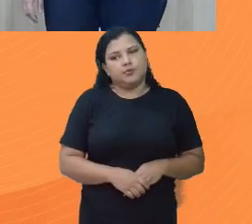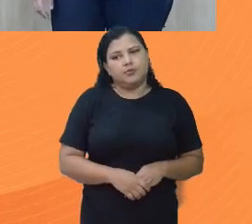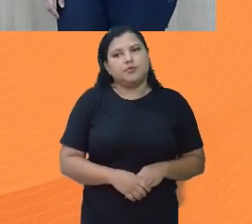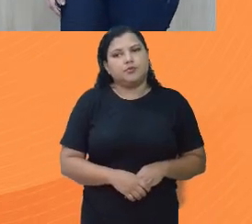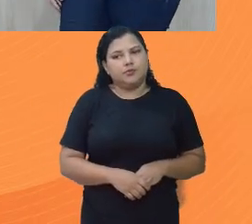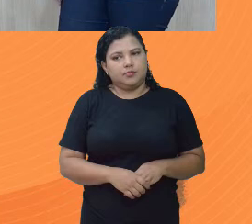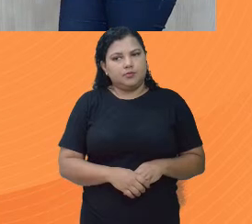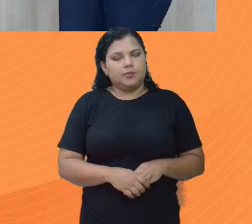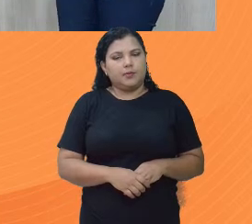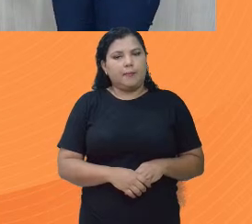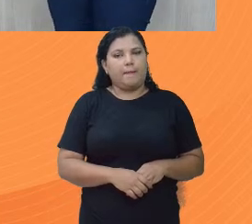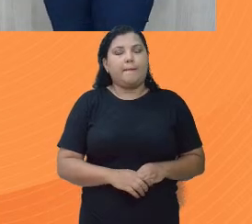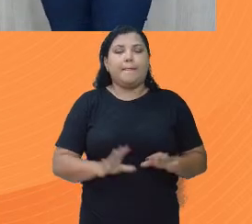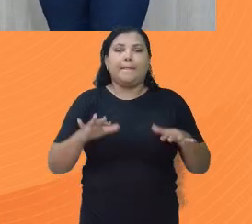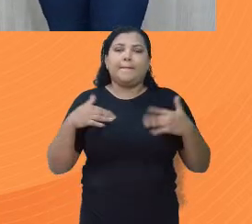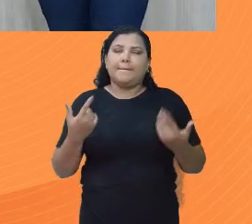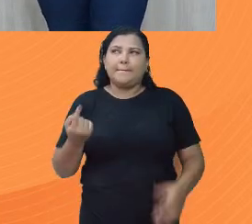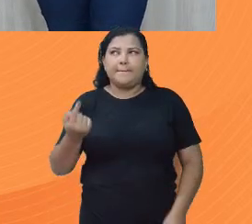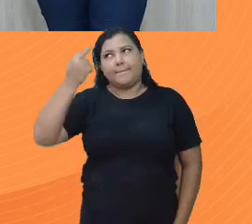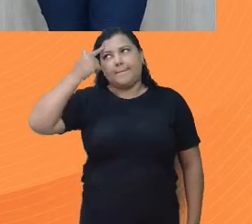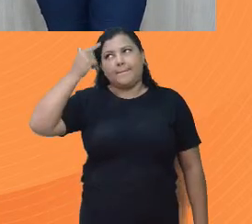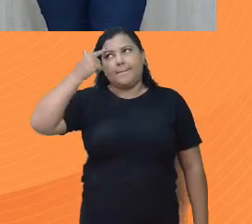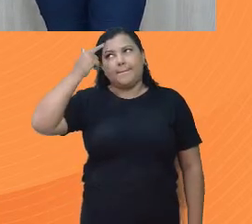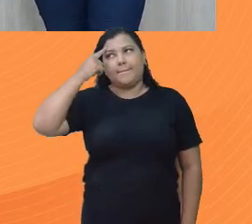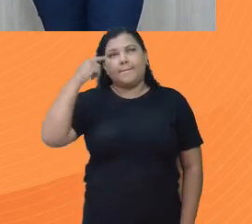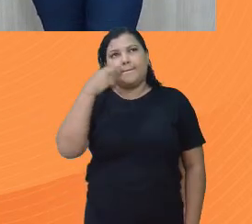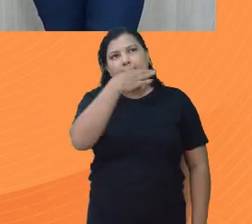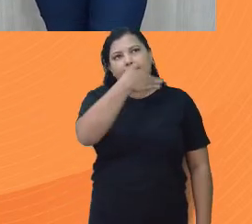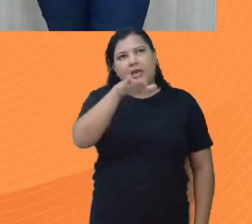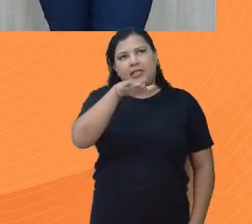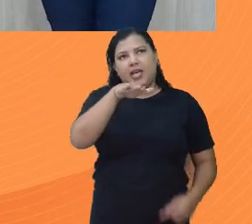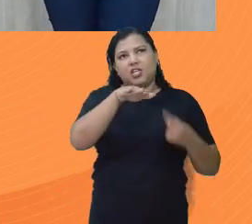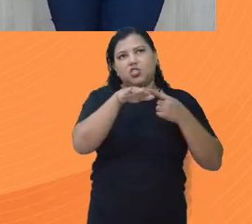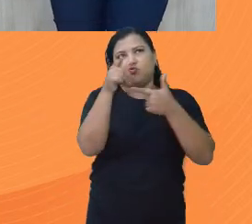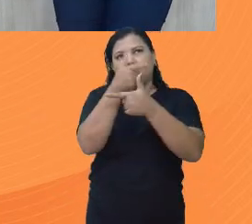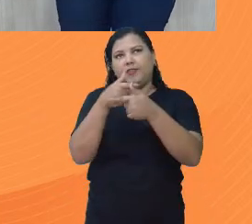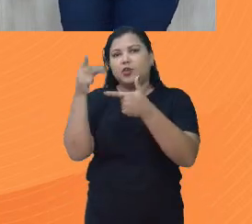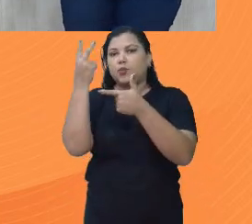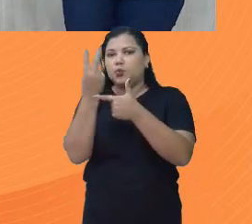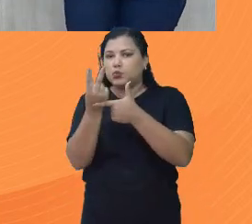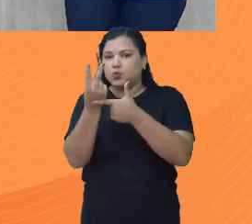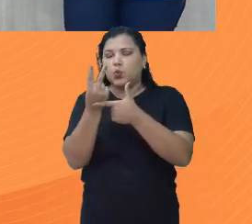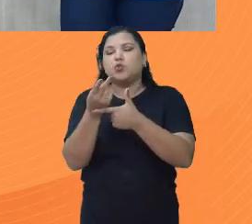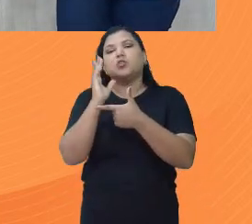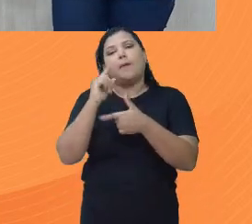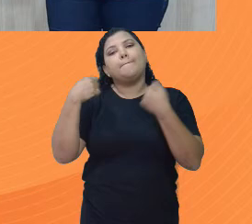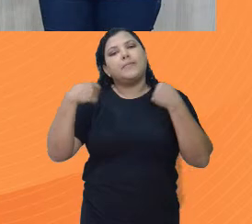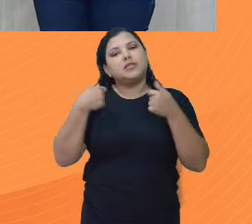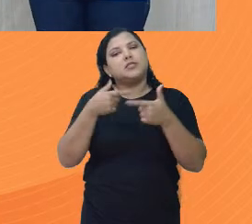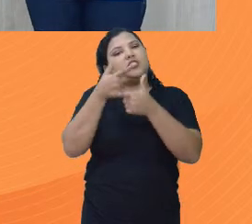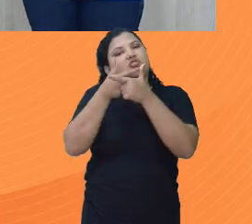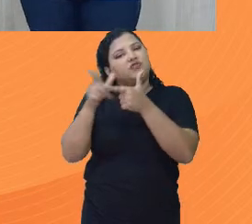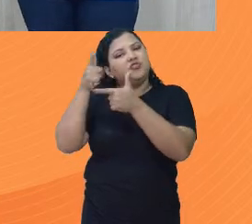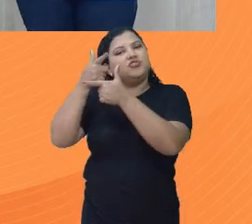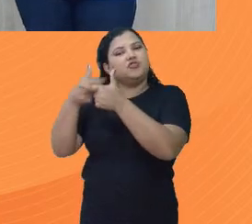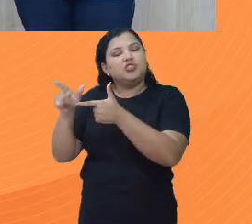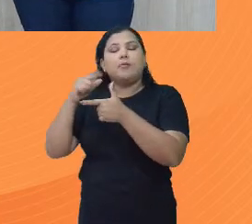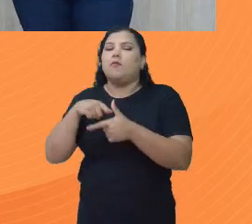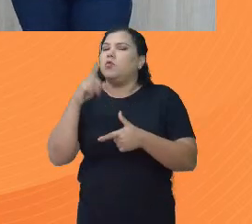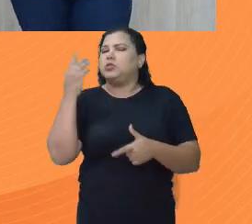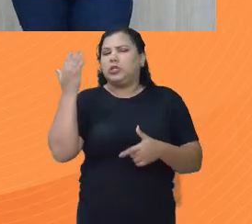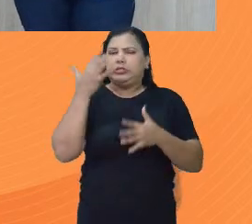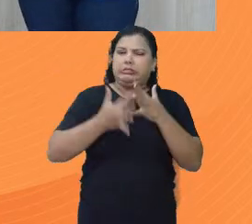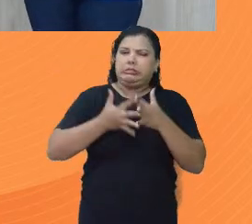da metade. Então, quando a gente pensa em metade da metade, você tem que fazer as etapas aí, as divisões por etapas para não se